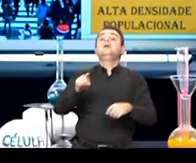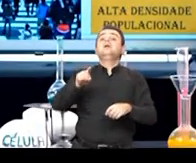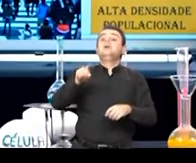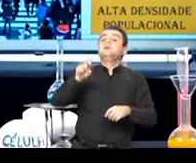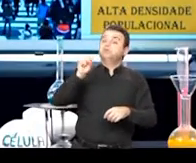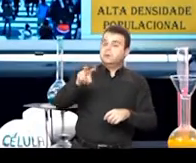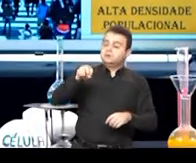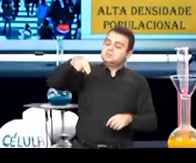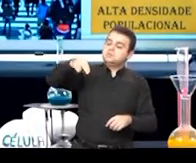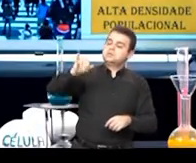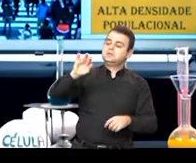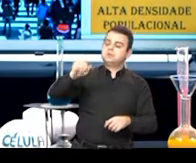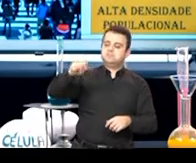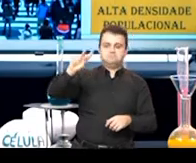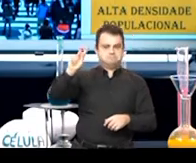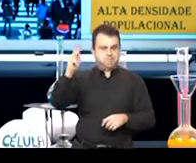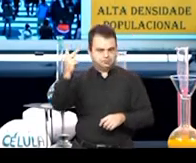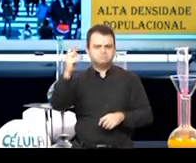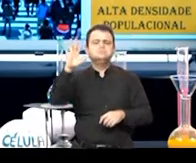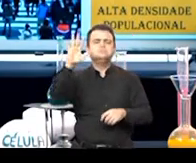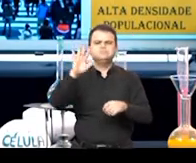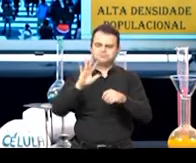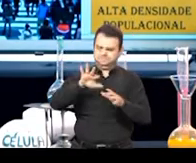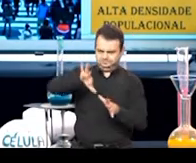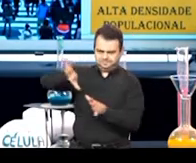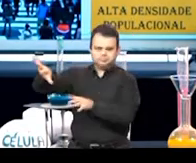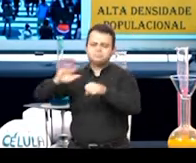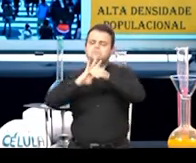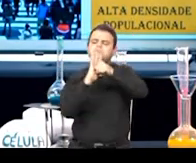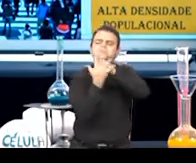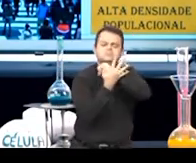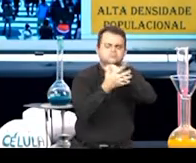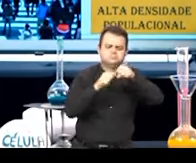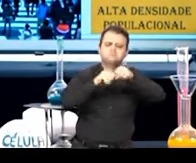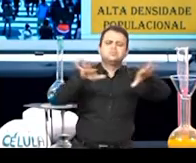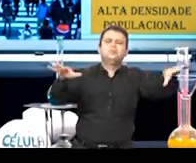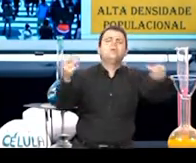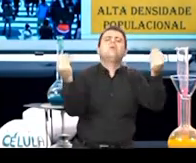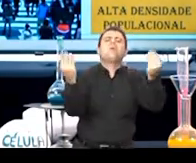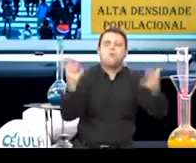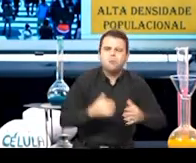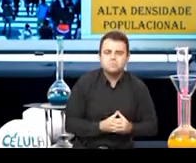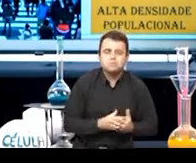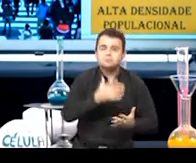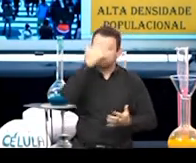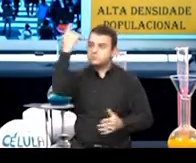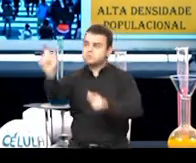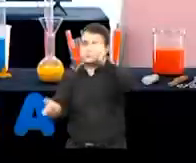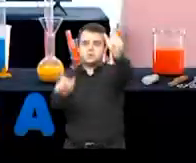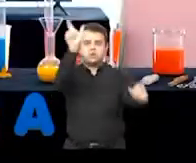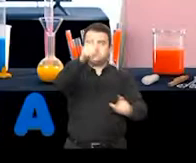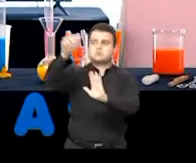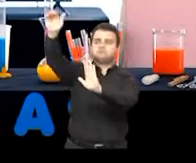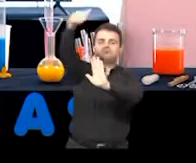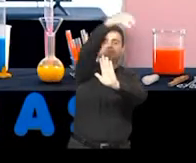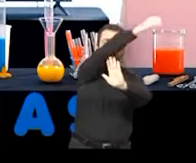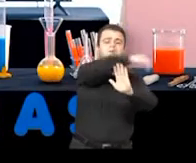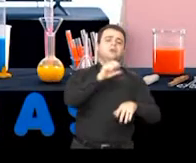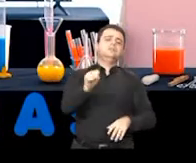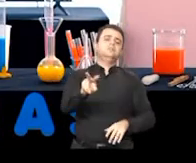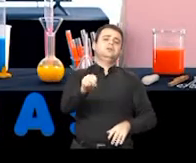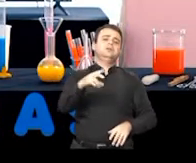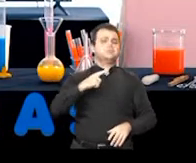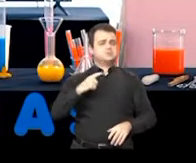coronavírus? Como acontece essa história? Os vírus, eles estão nas pessoas e as